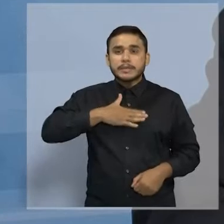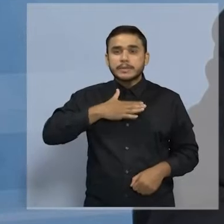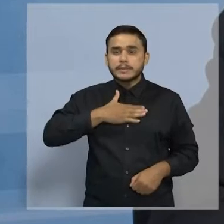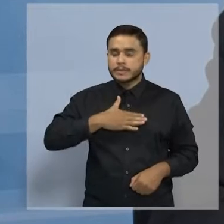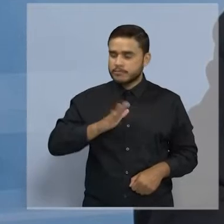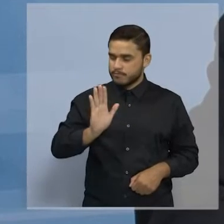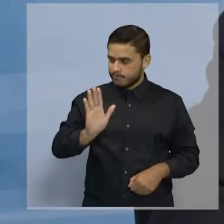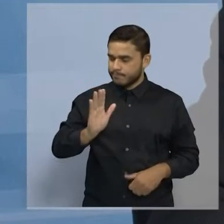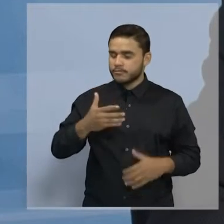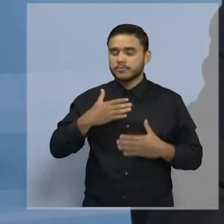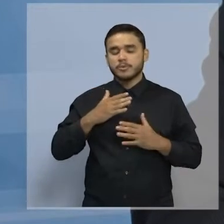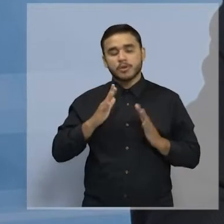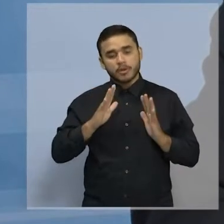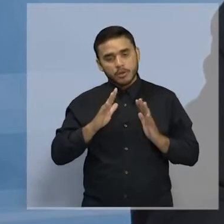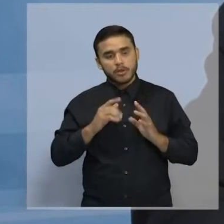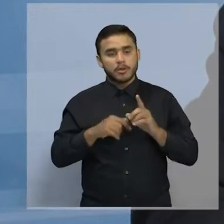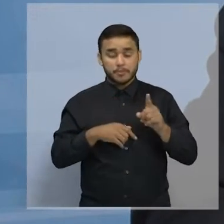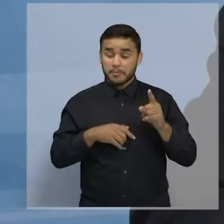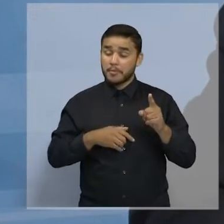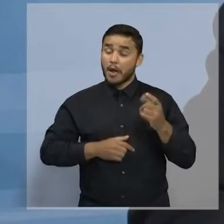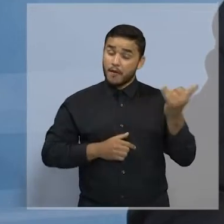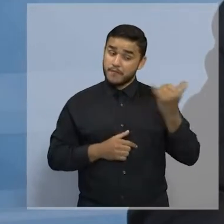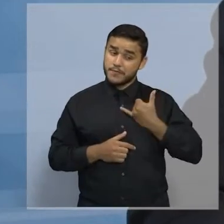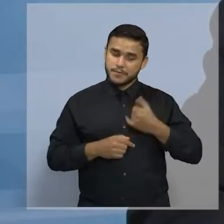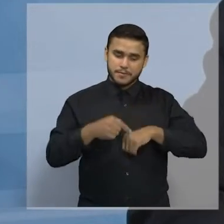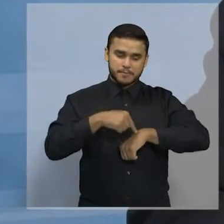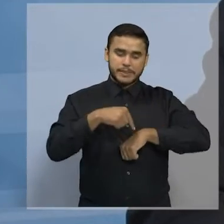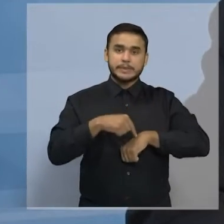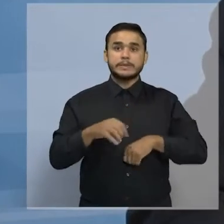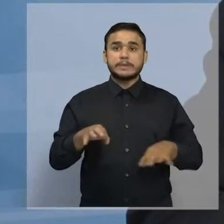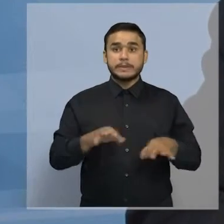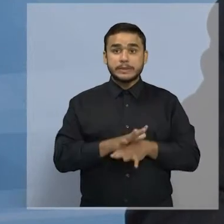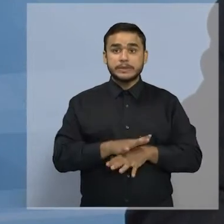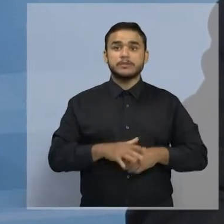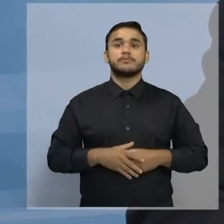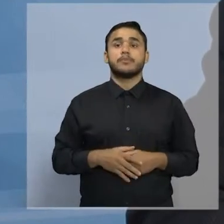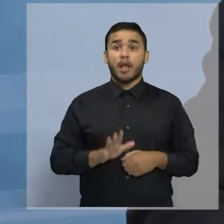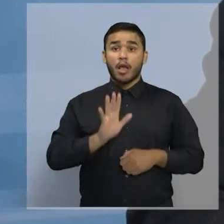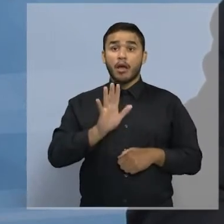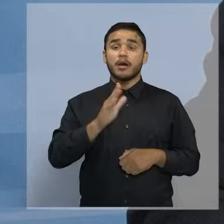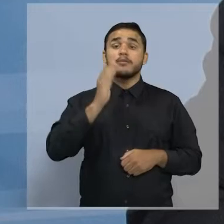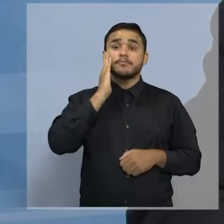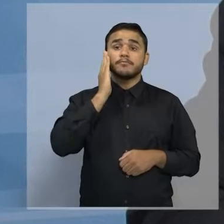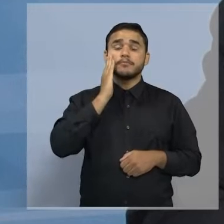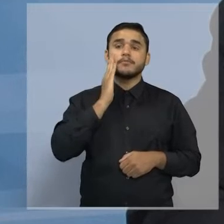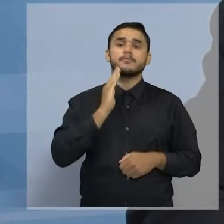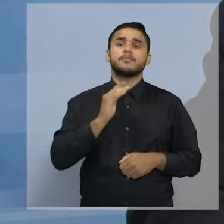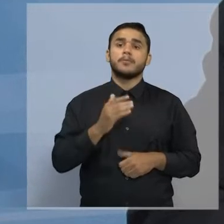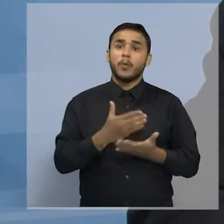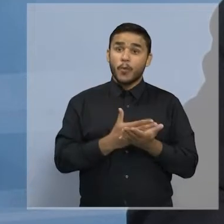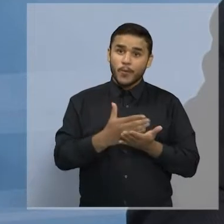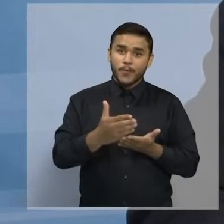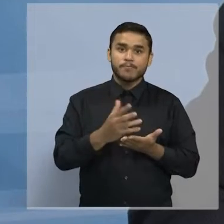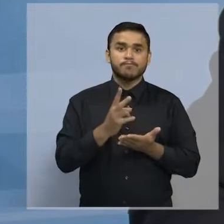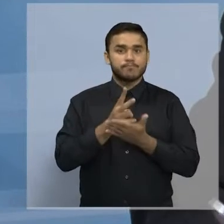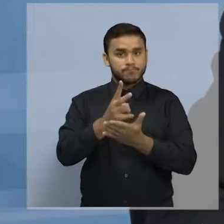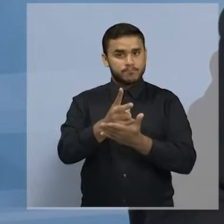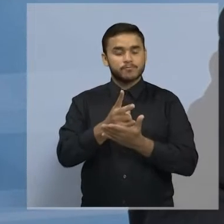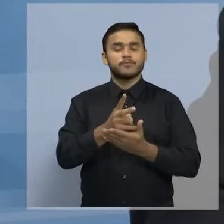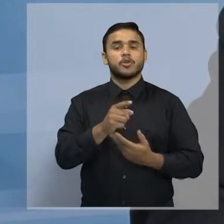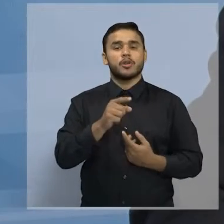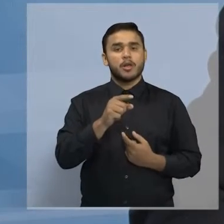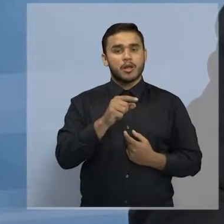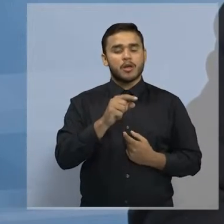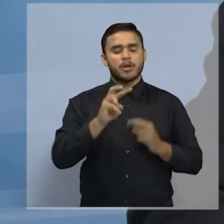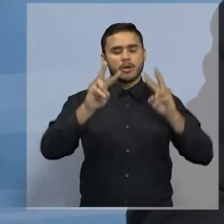já nos informa que o primeiro bloco já se esgotou. E quando voltarmos, vamos sequenciar essa discussão sobre a